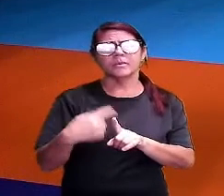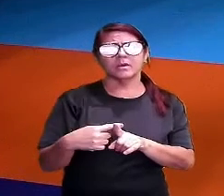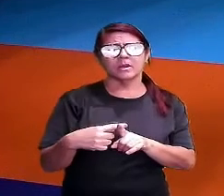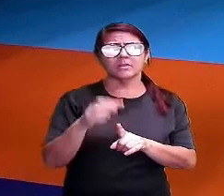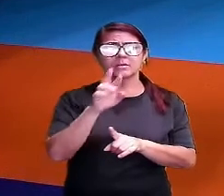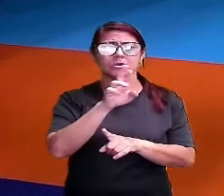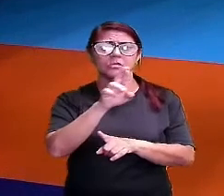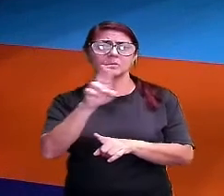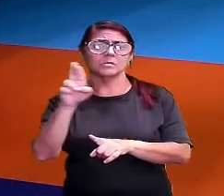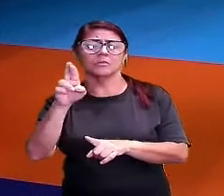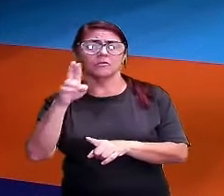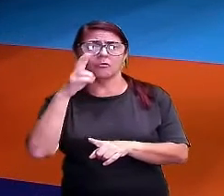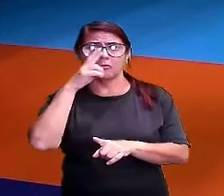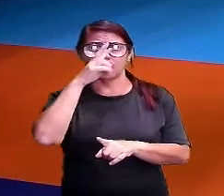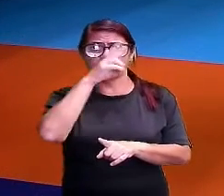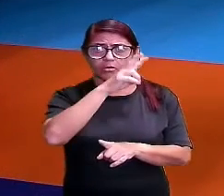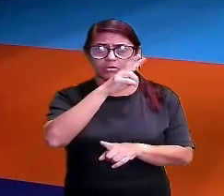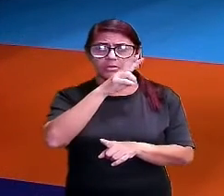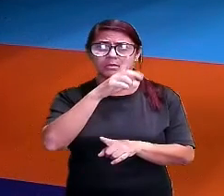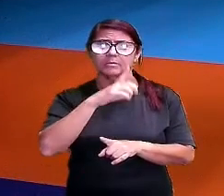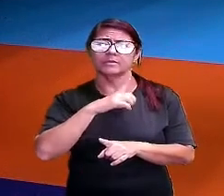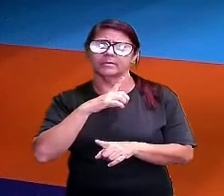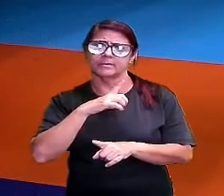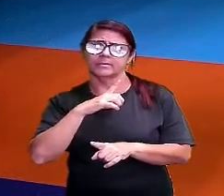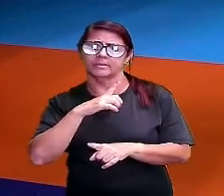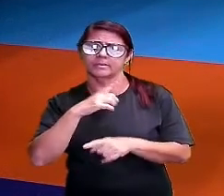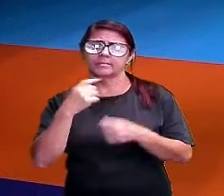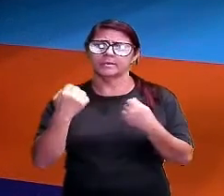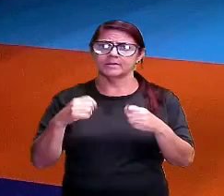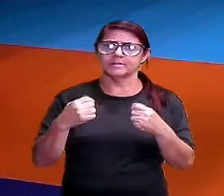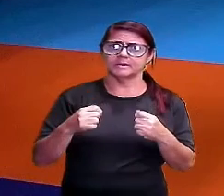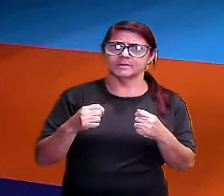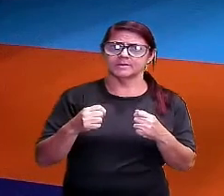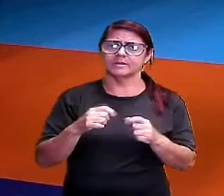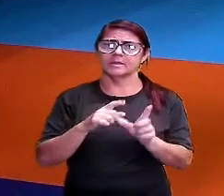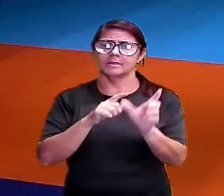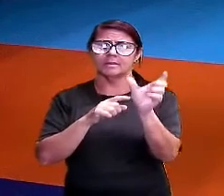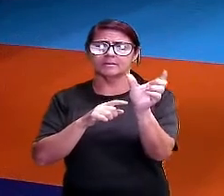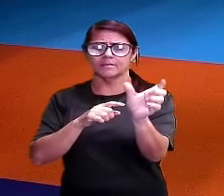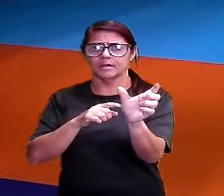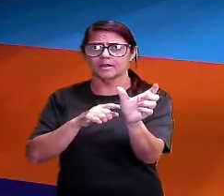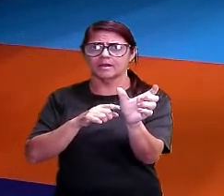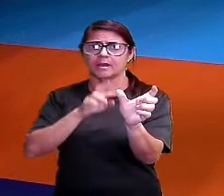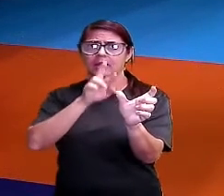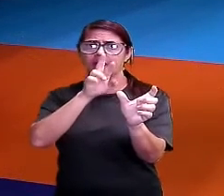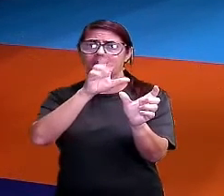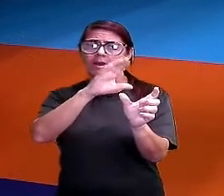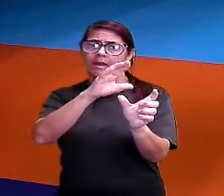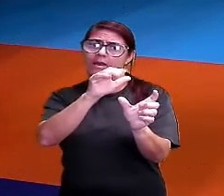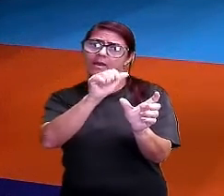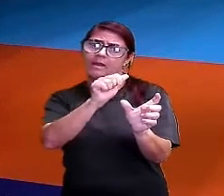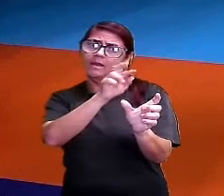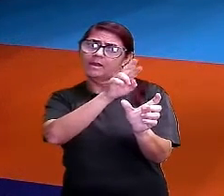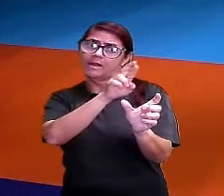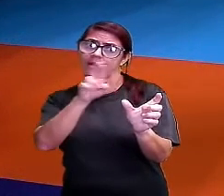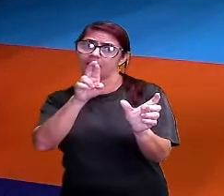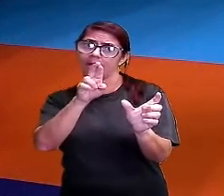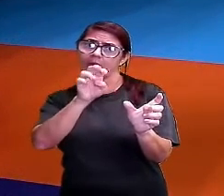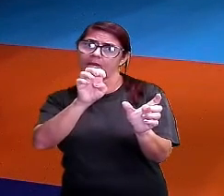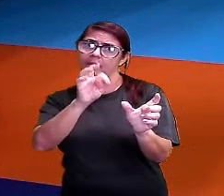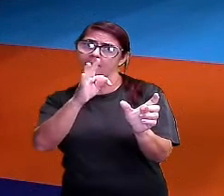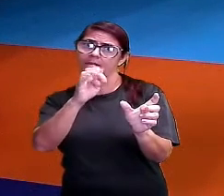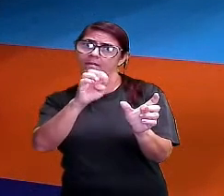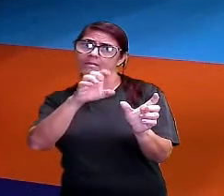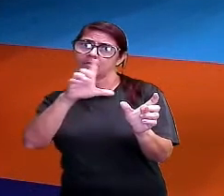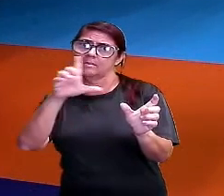som forte, então foi necessário escrever dois R's para falar carretel. Temos